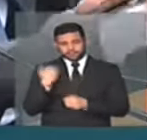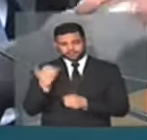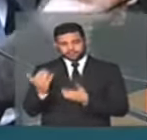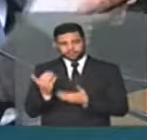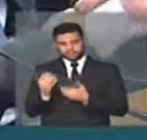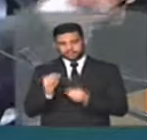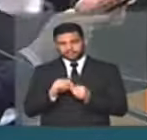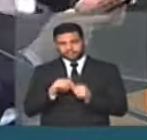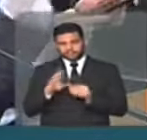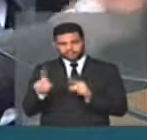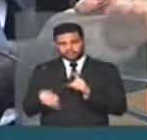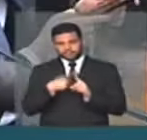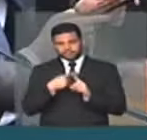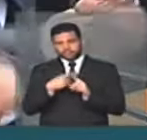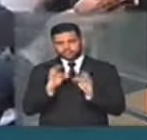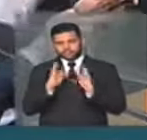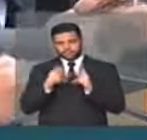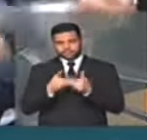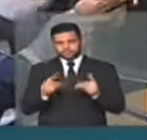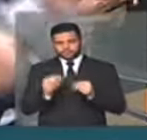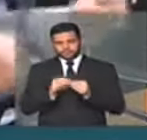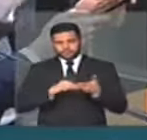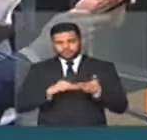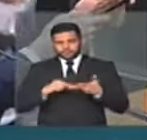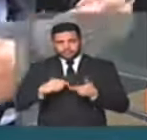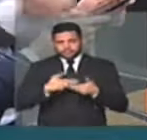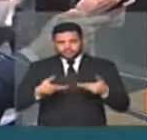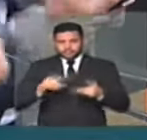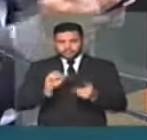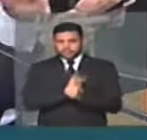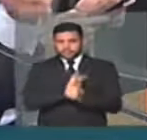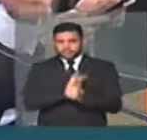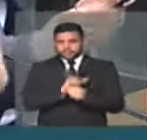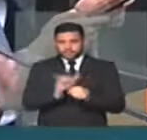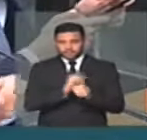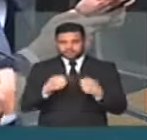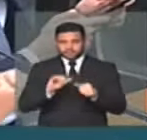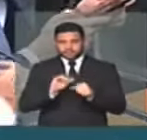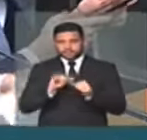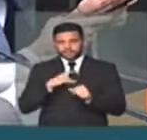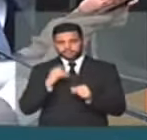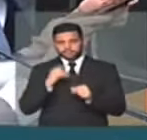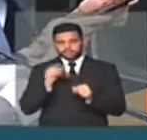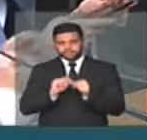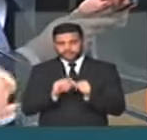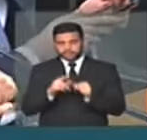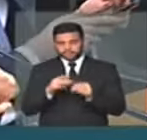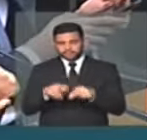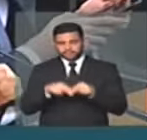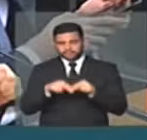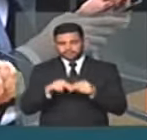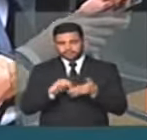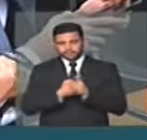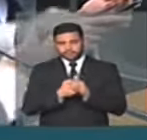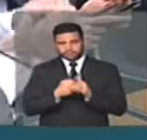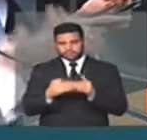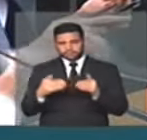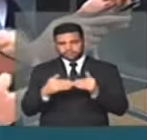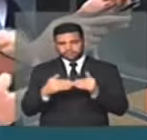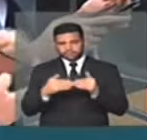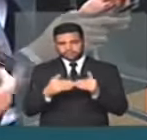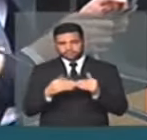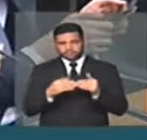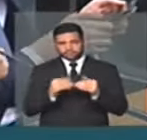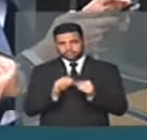juvenil. Ela é um elemento de um todo, de várias ações estratégicas que precisam ser tomadas. Passa pelo fechamento das